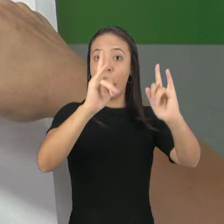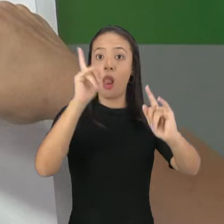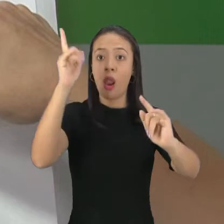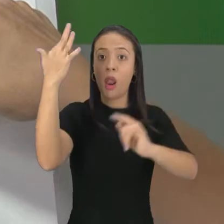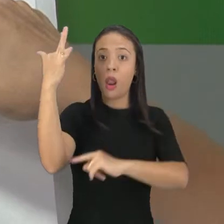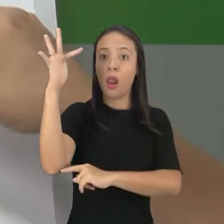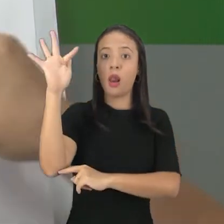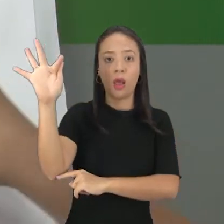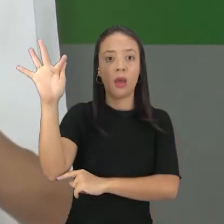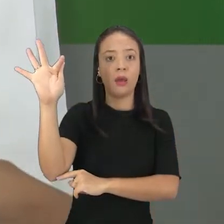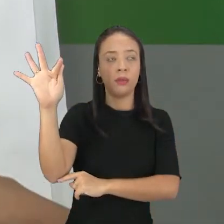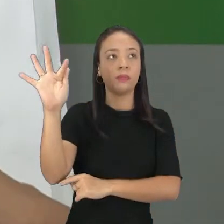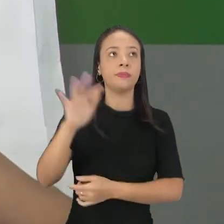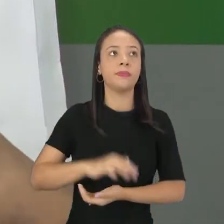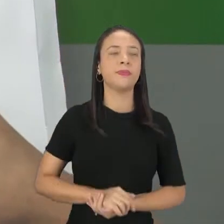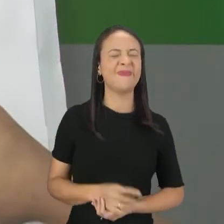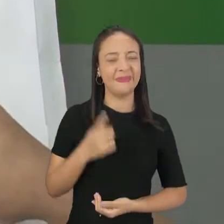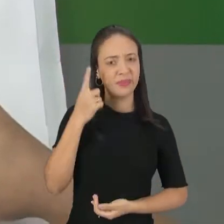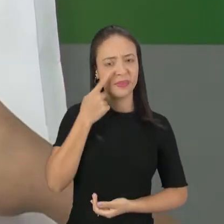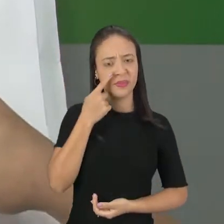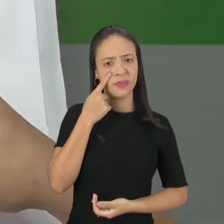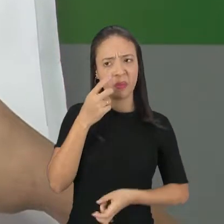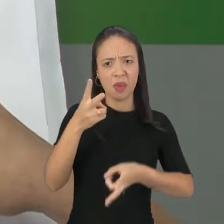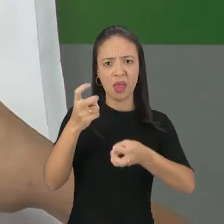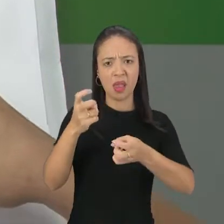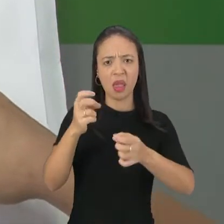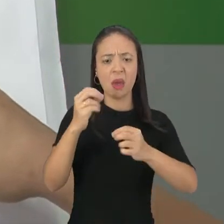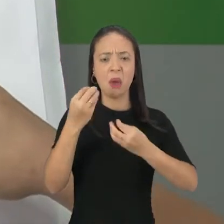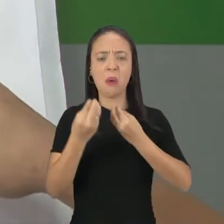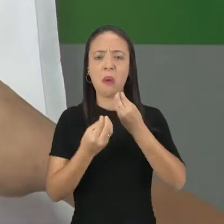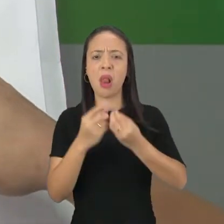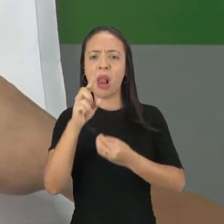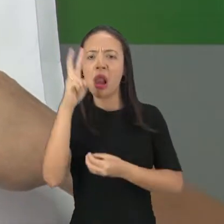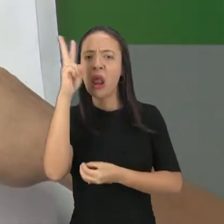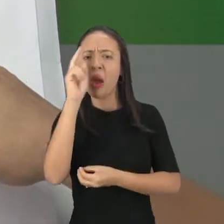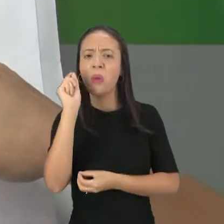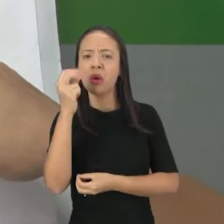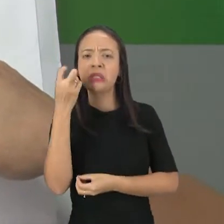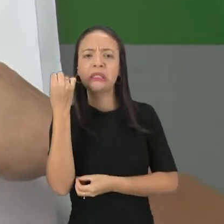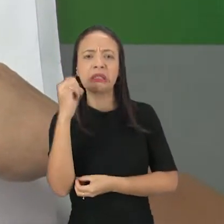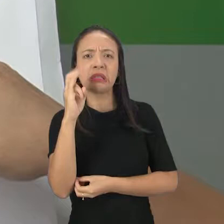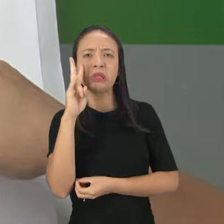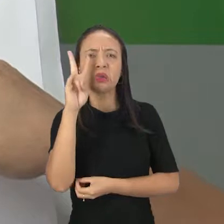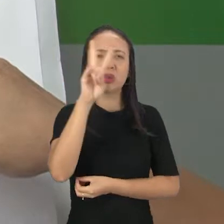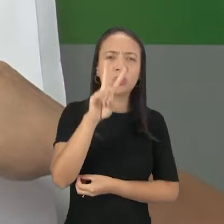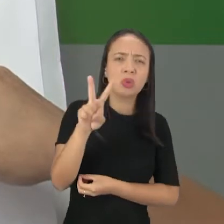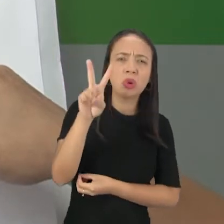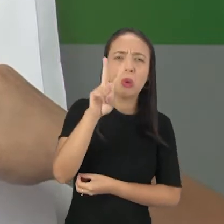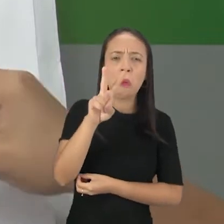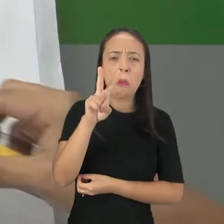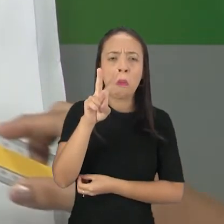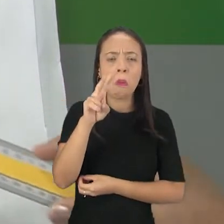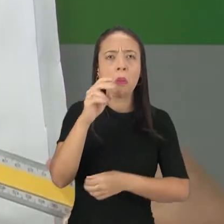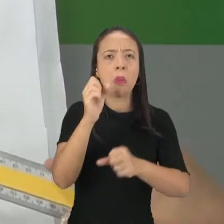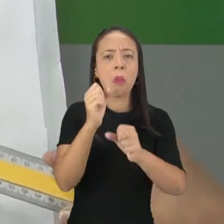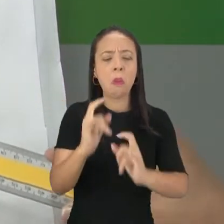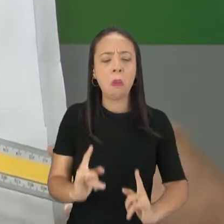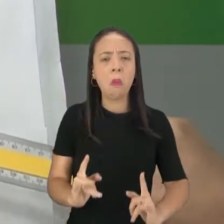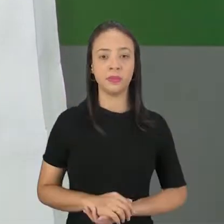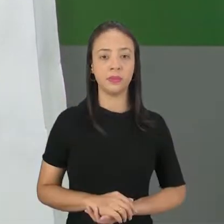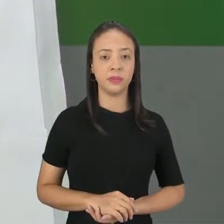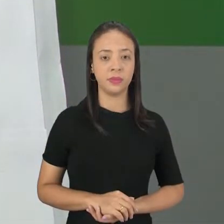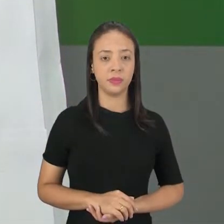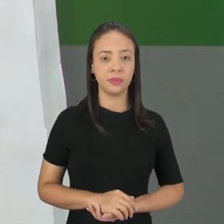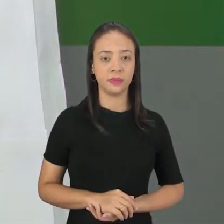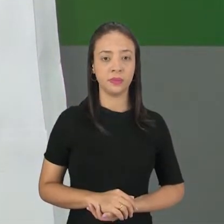França. Olha só, olha o formato dele, o que ele te lembra quando você observa esse prédio? Olhem só, vamos